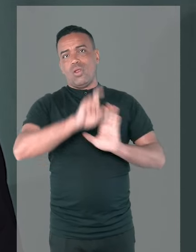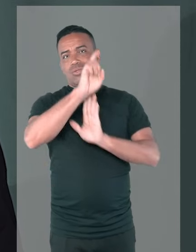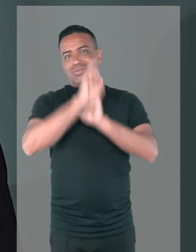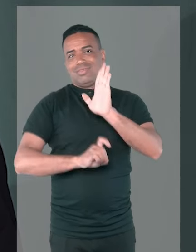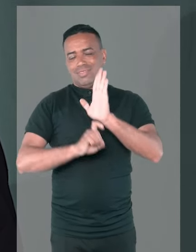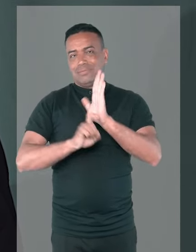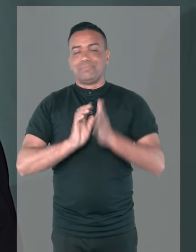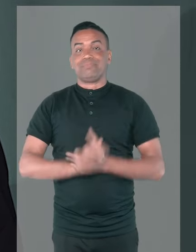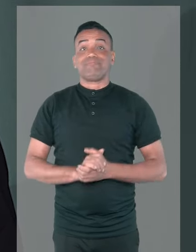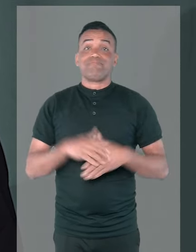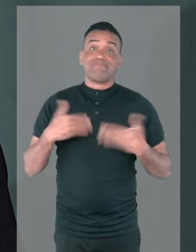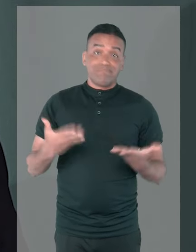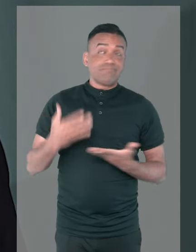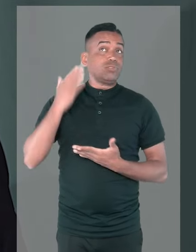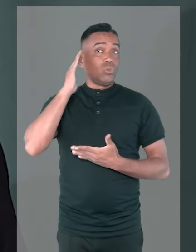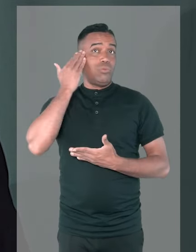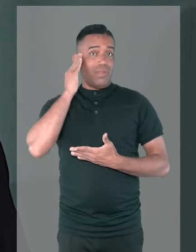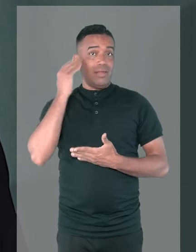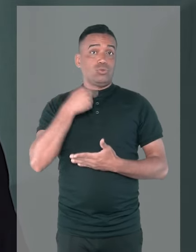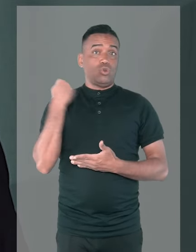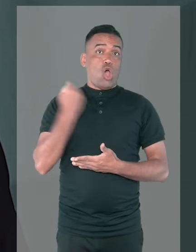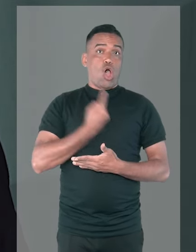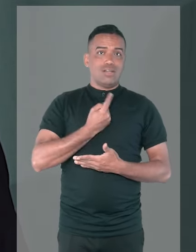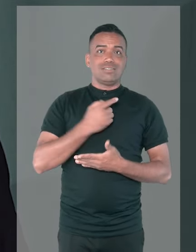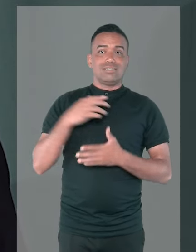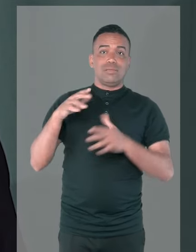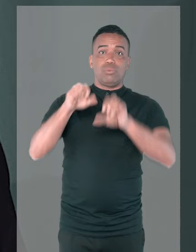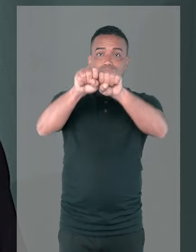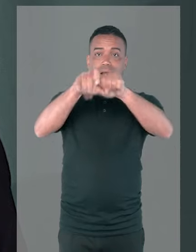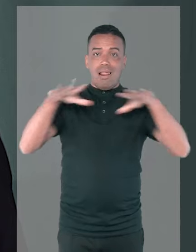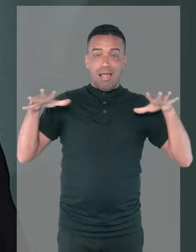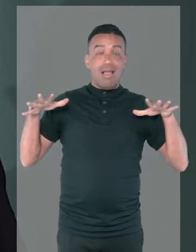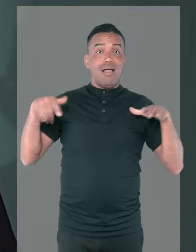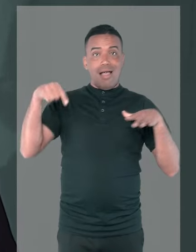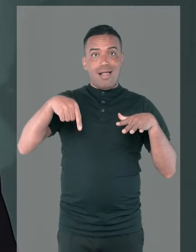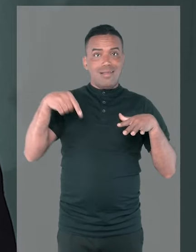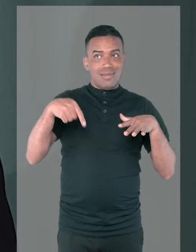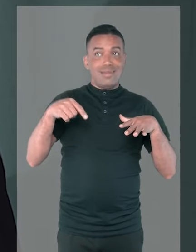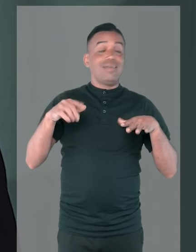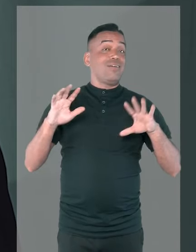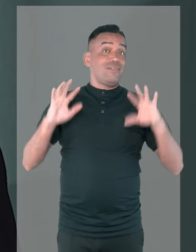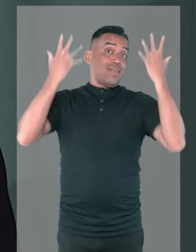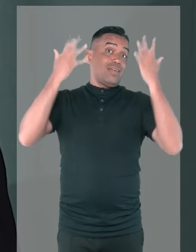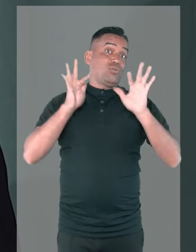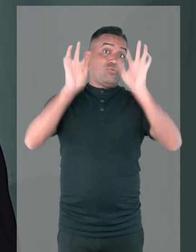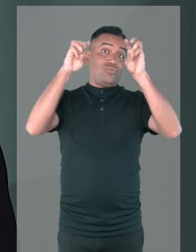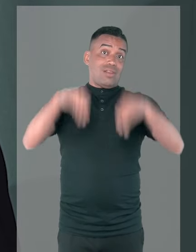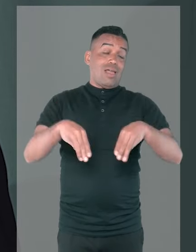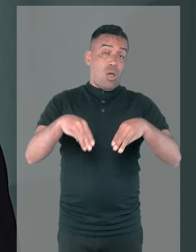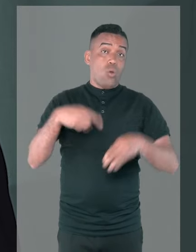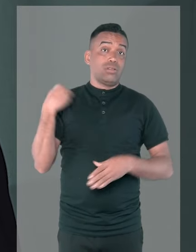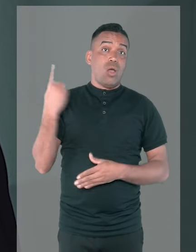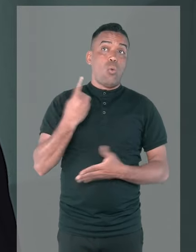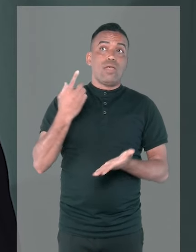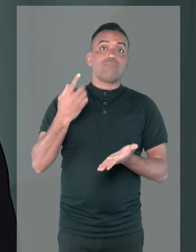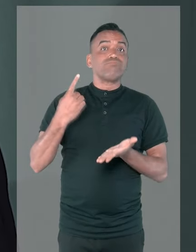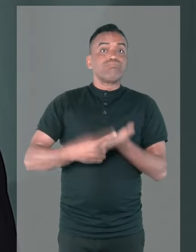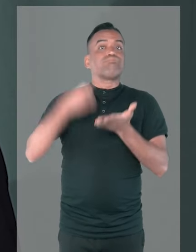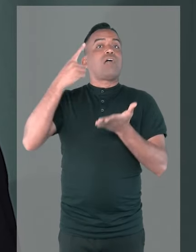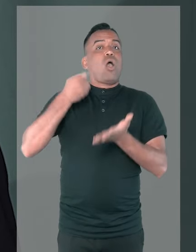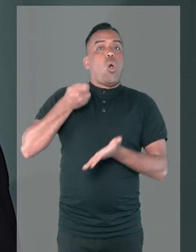Portanto, eu entendo que a nossa geração, quem está aqui nesse final de festa, cumpre